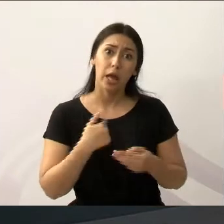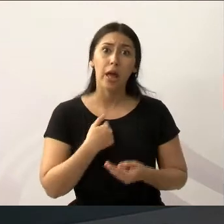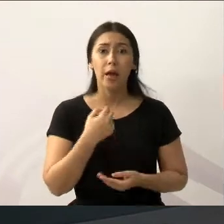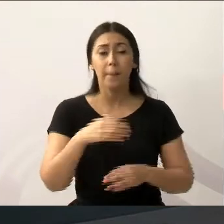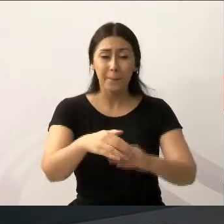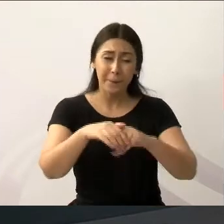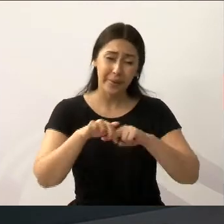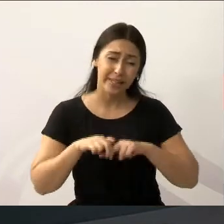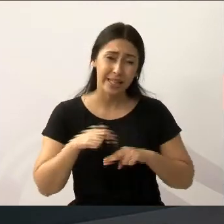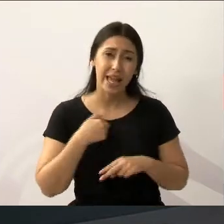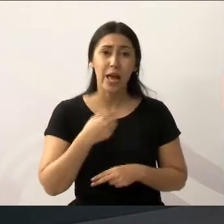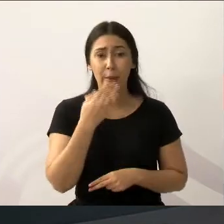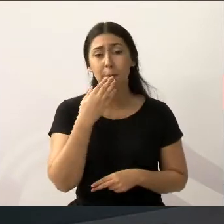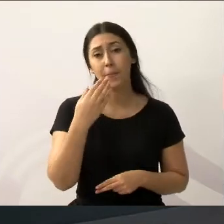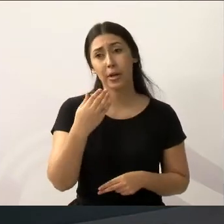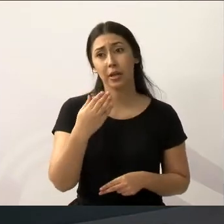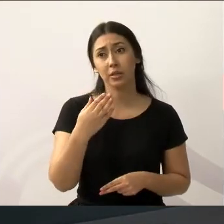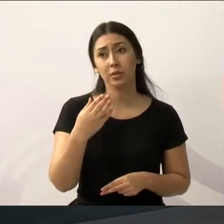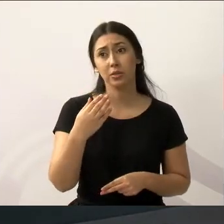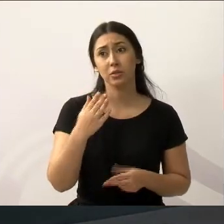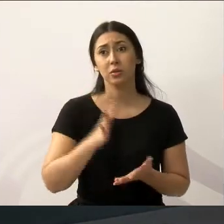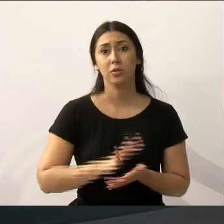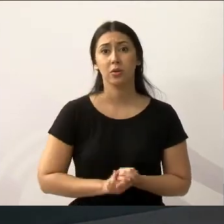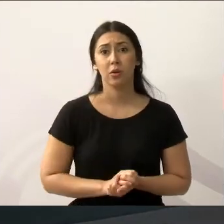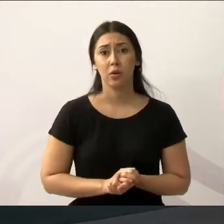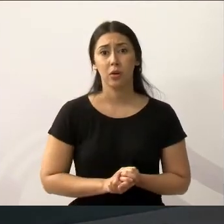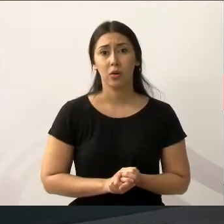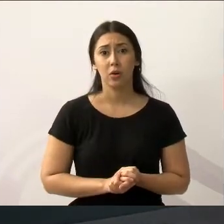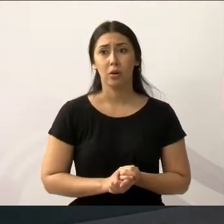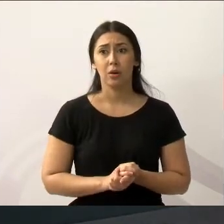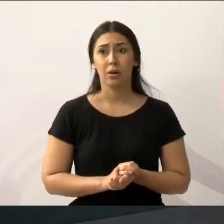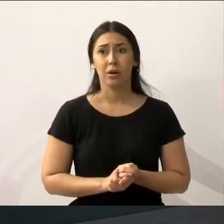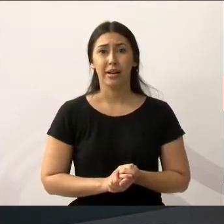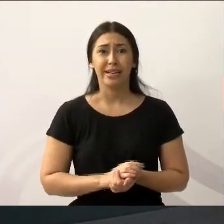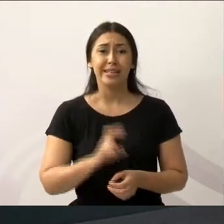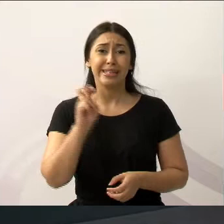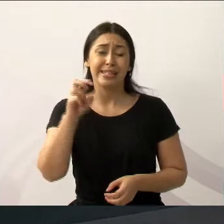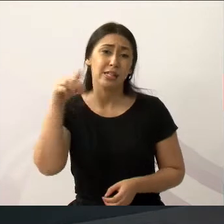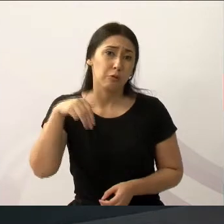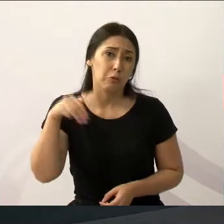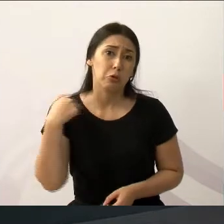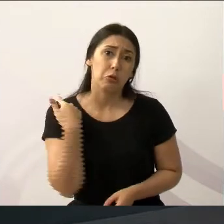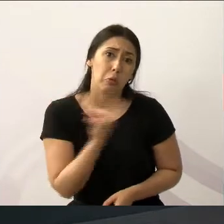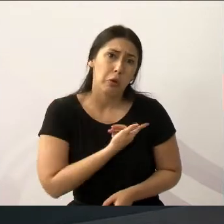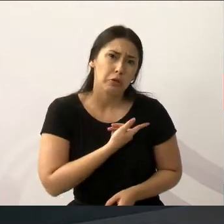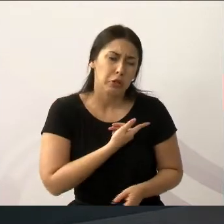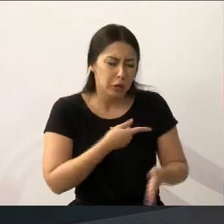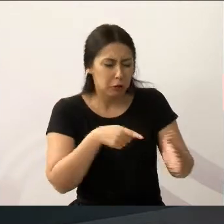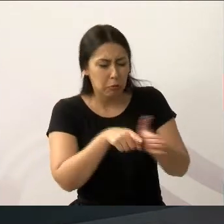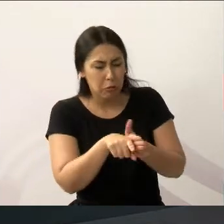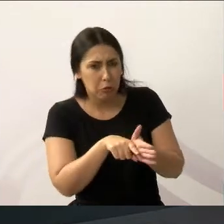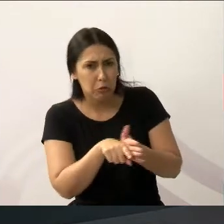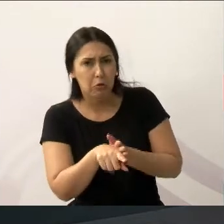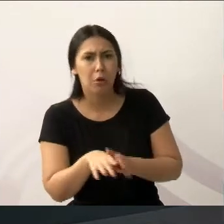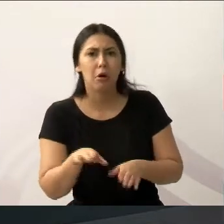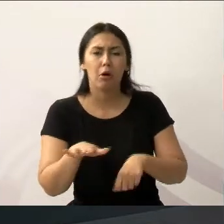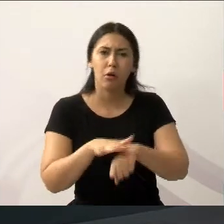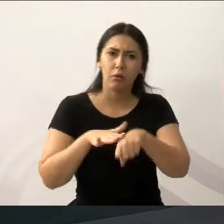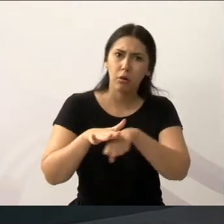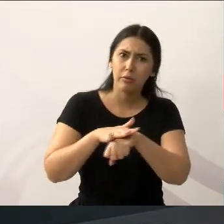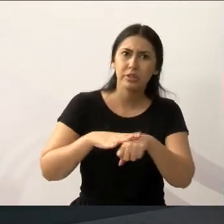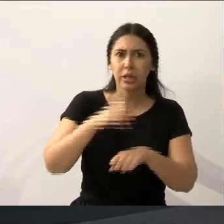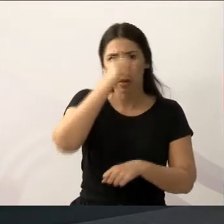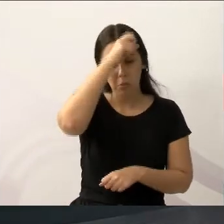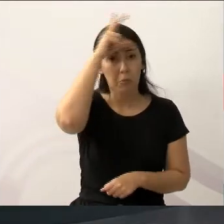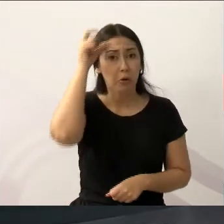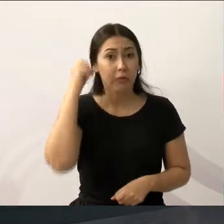aí da sessão pelo prazo aí de 5 minutos, até para que a gente possa consultar aí, através da líder do governo, o prefeito,